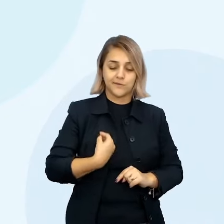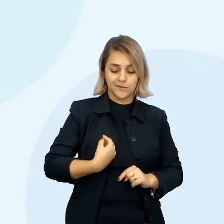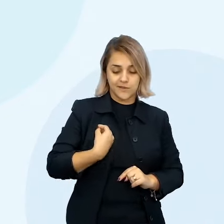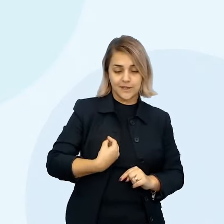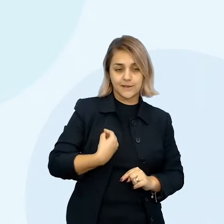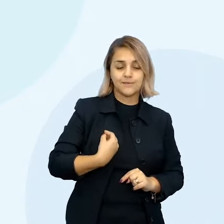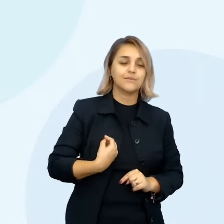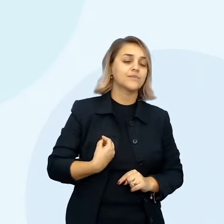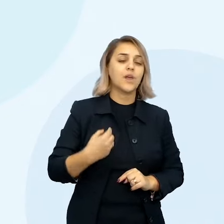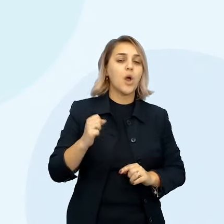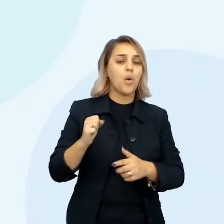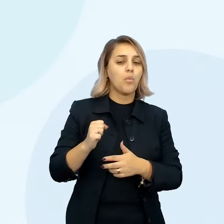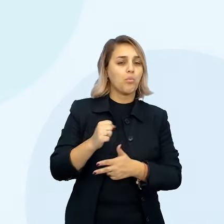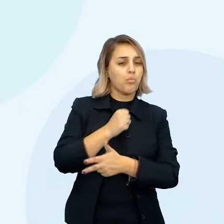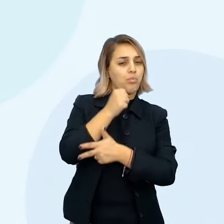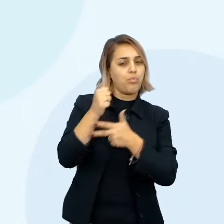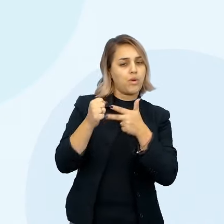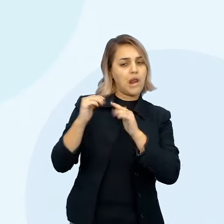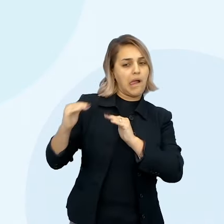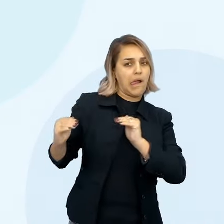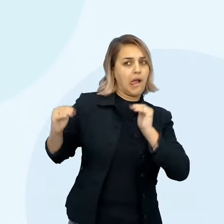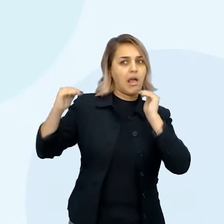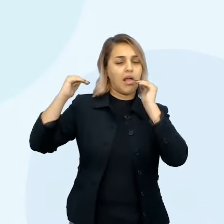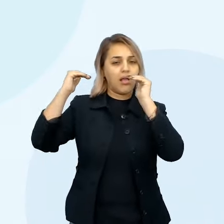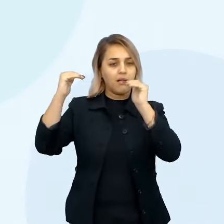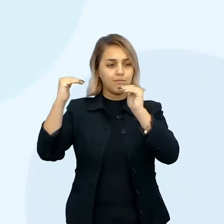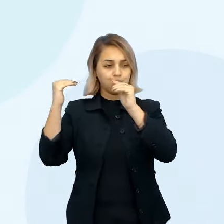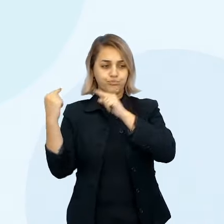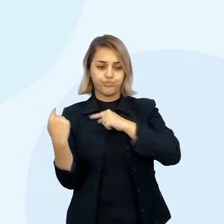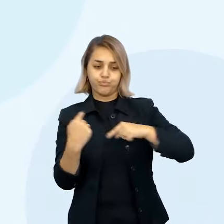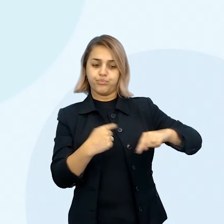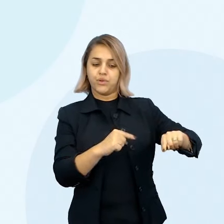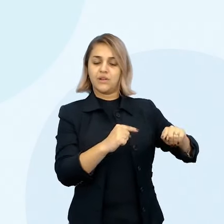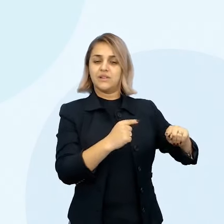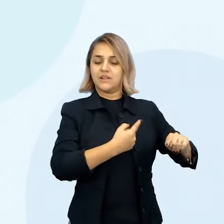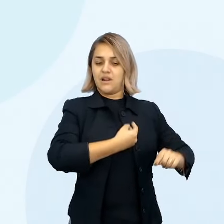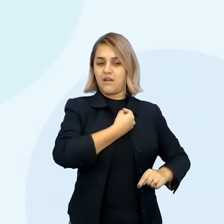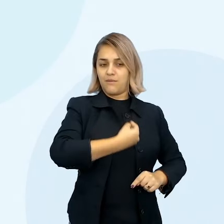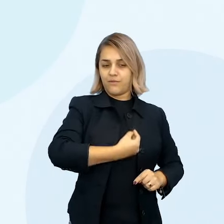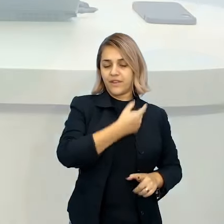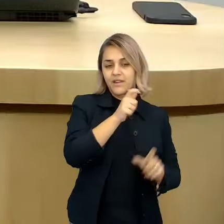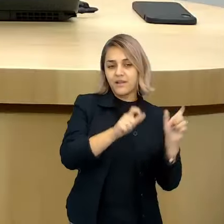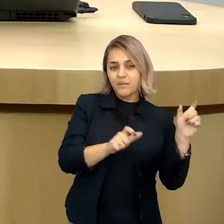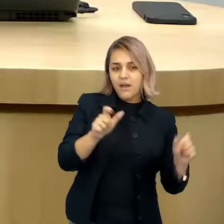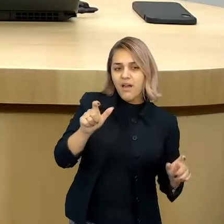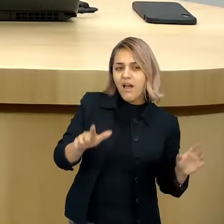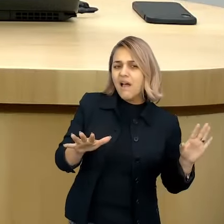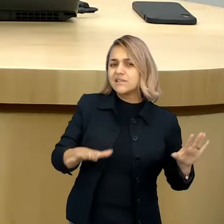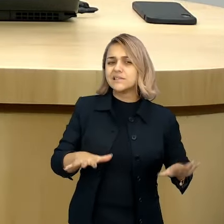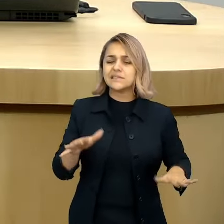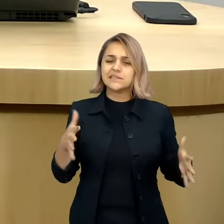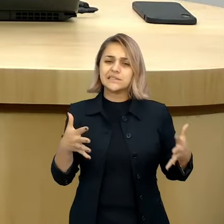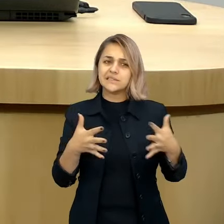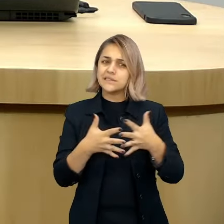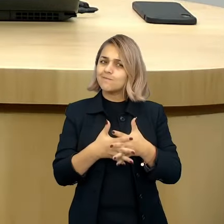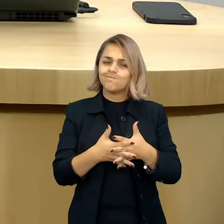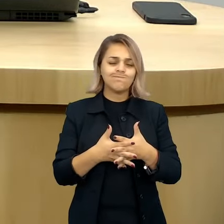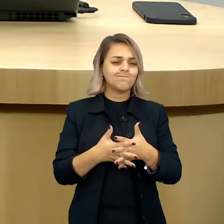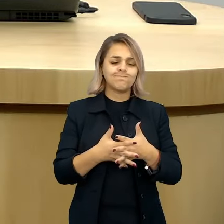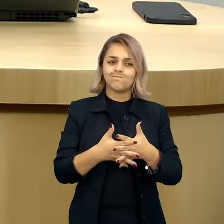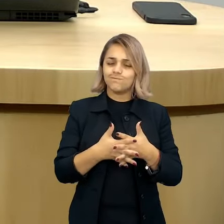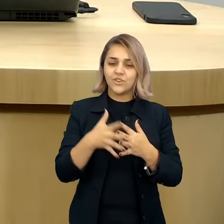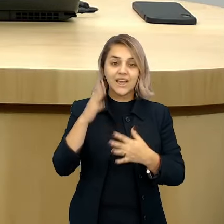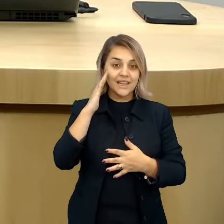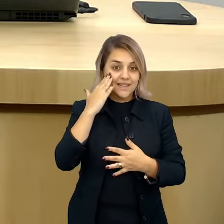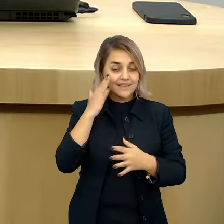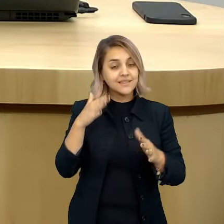se a gente falar, o que vocês sabem sobre o poder que se volta contra a vida, talvez fique uma coisa meio confusa, né? Os estudantes não vão entender. E esse